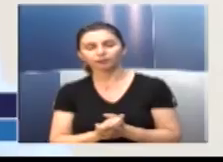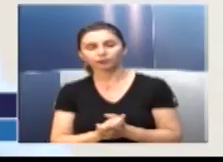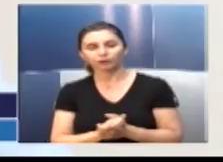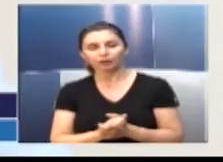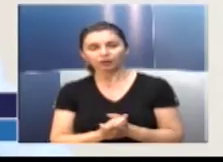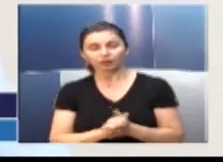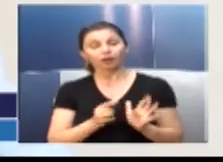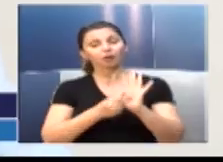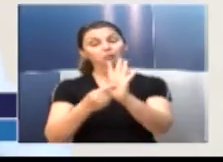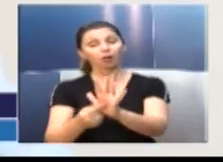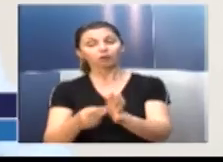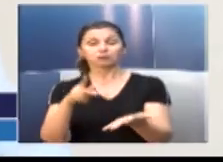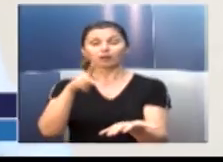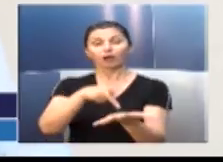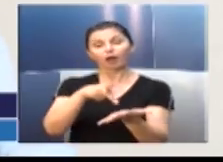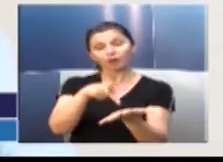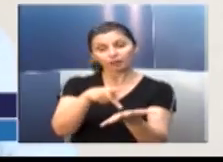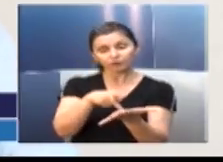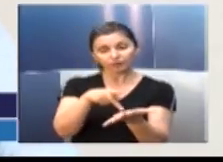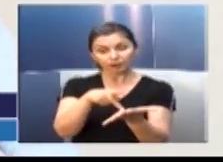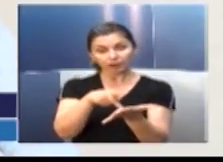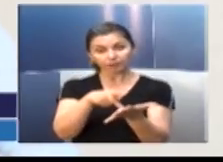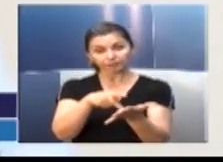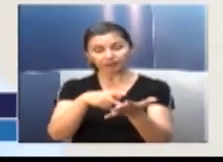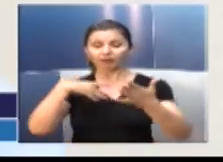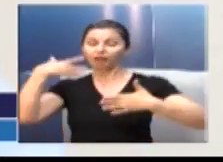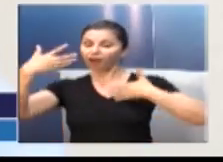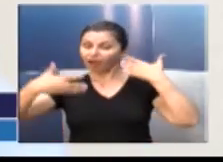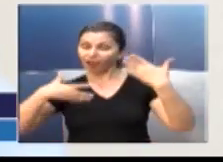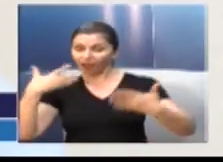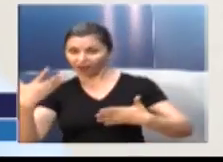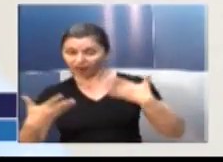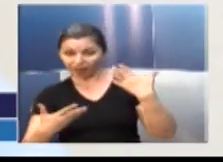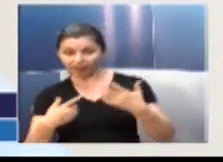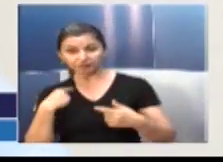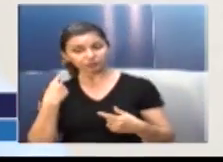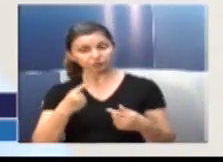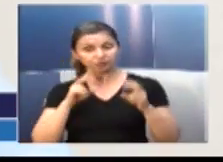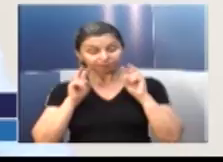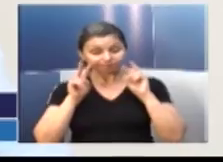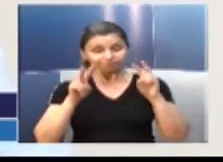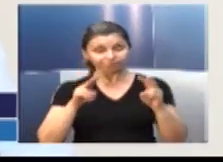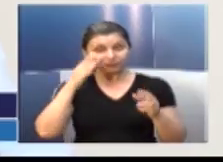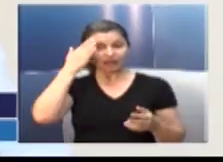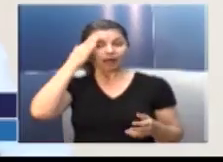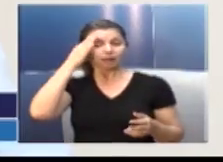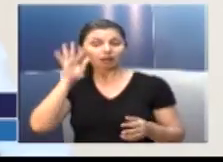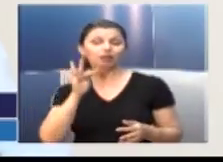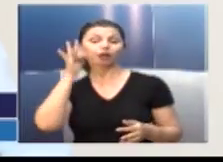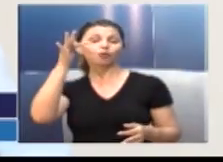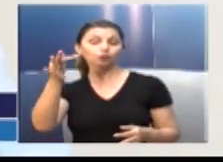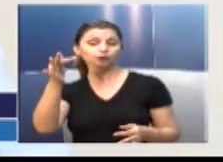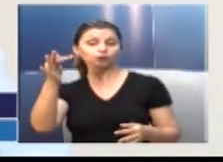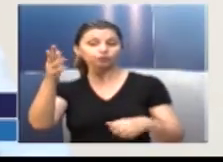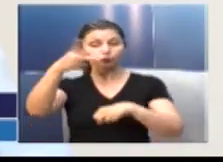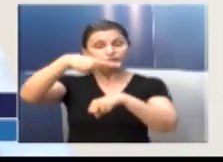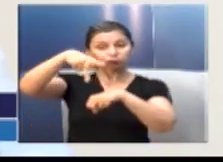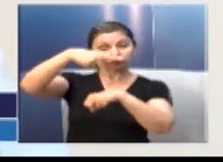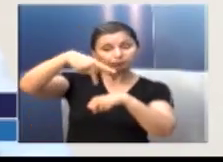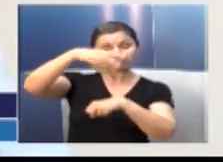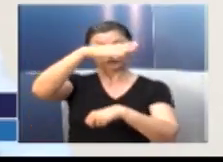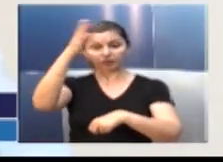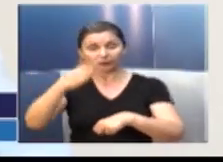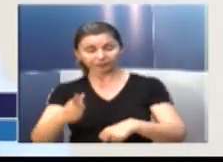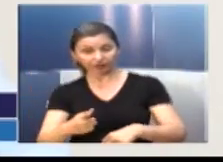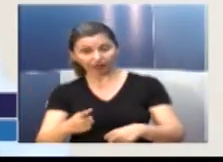trazendo a verdade de uma forma alegre para que nós possamos entender qual é o futuro da nação brasileira. Fica o convite, vereador, é